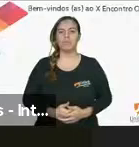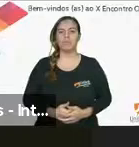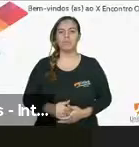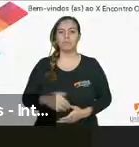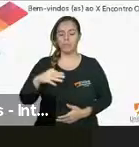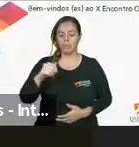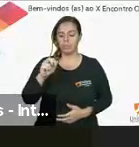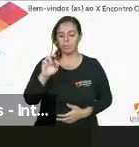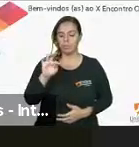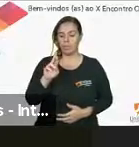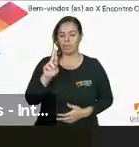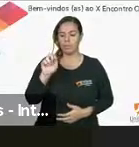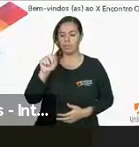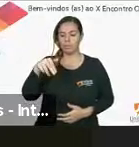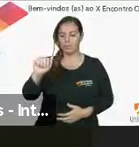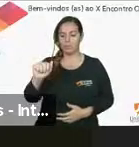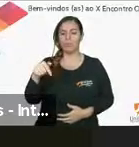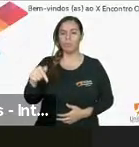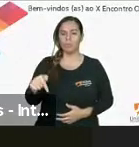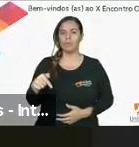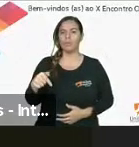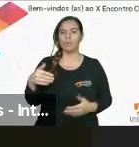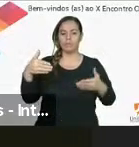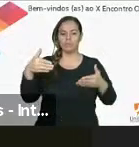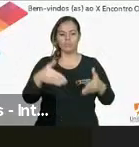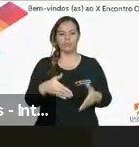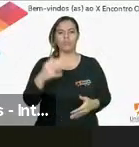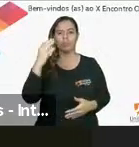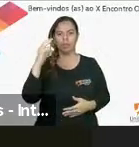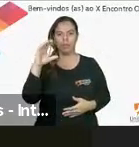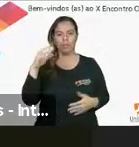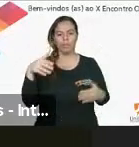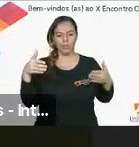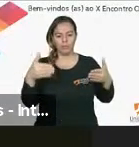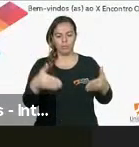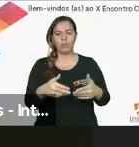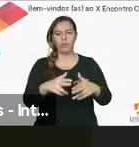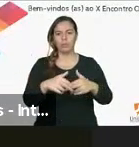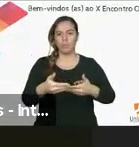Maturana veio a Niterói, no meu convite.